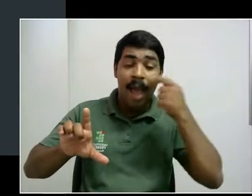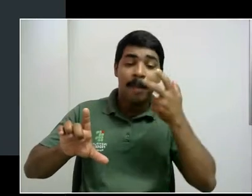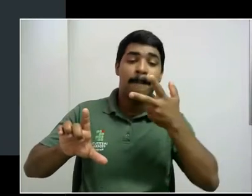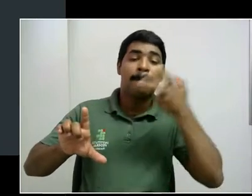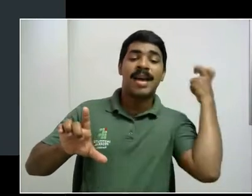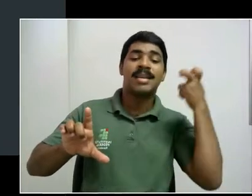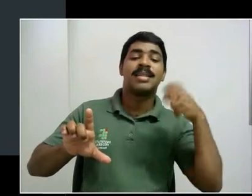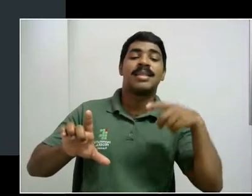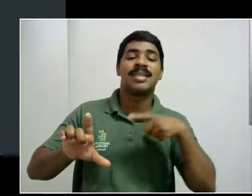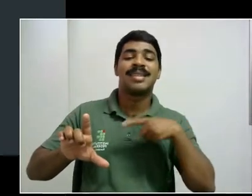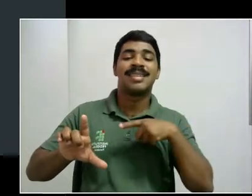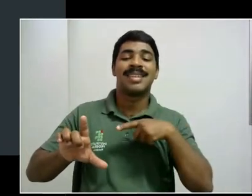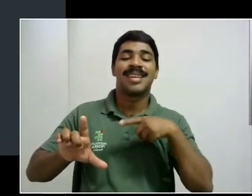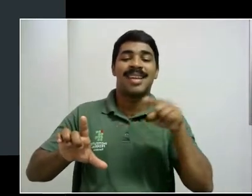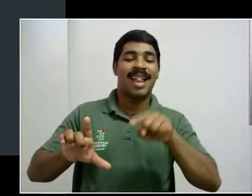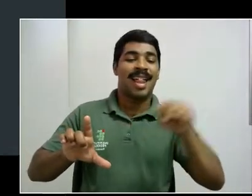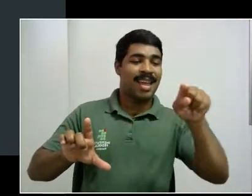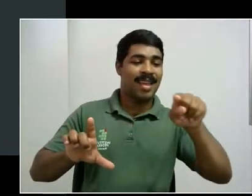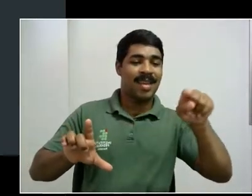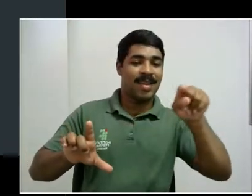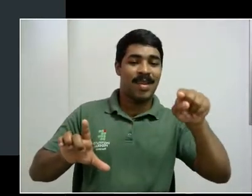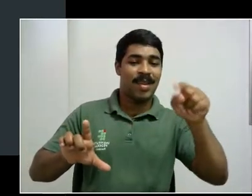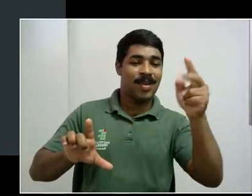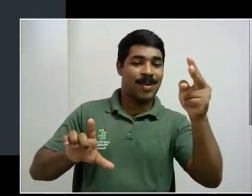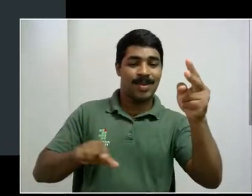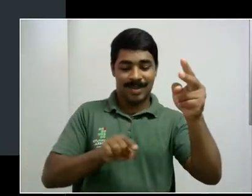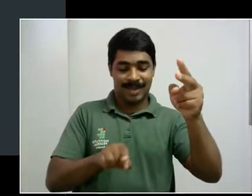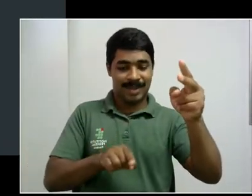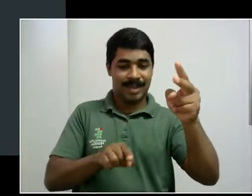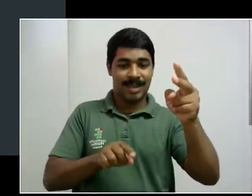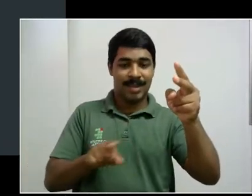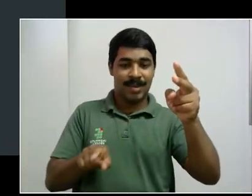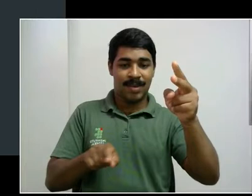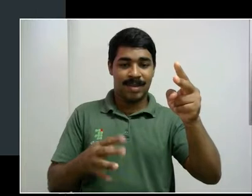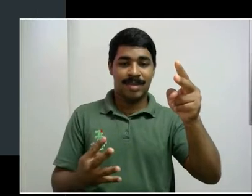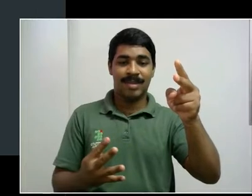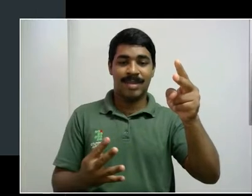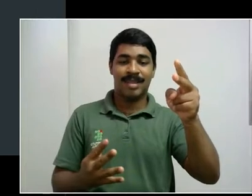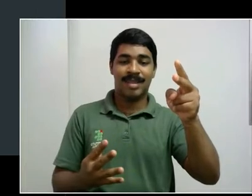ponto 2 e pelo ponto menos 4. E essa função está muito bem definida.